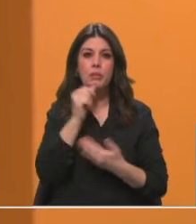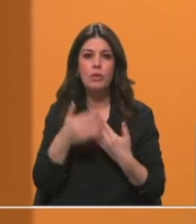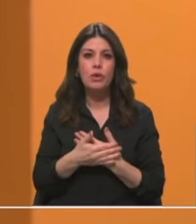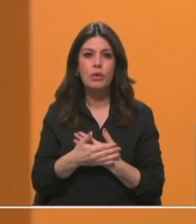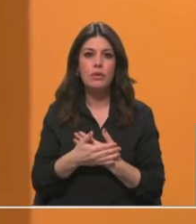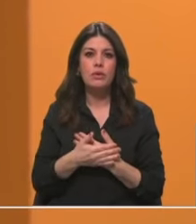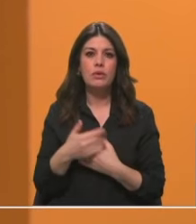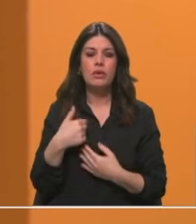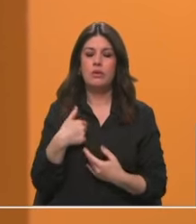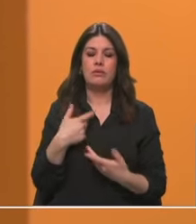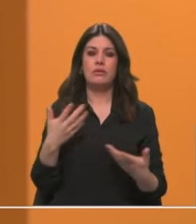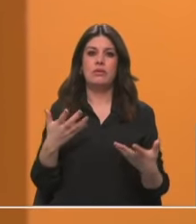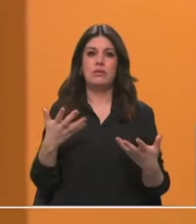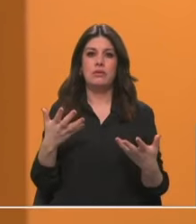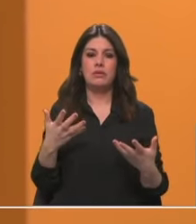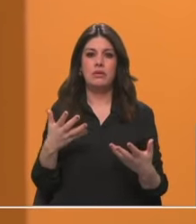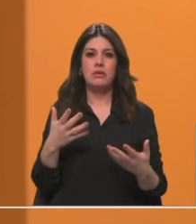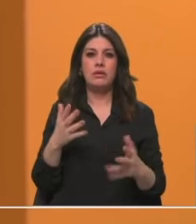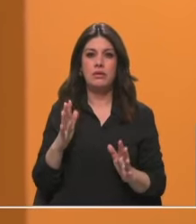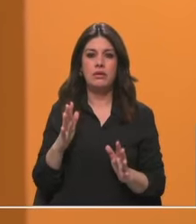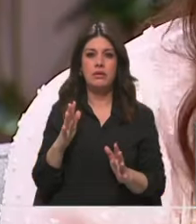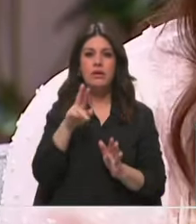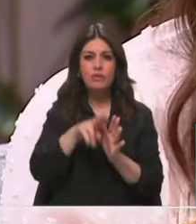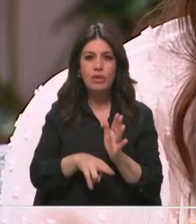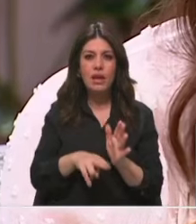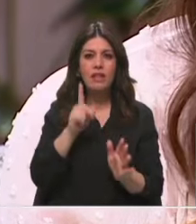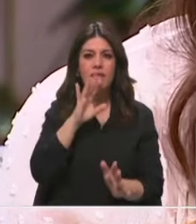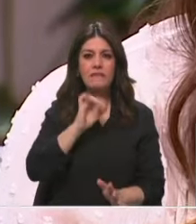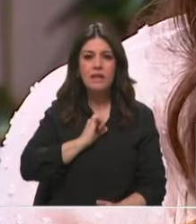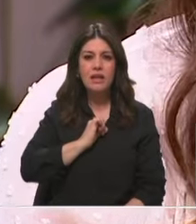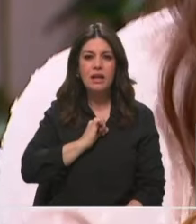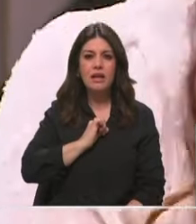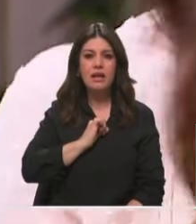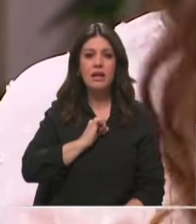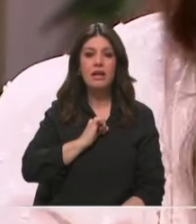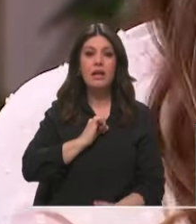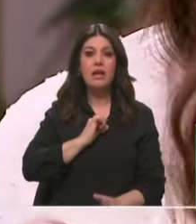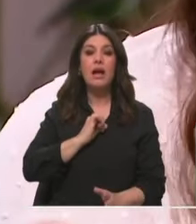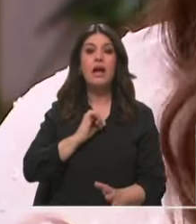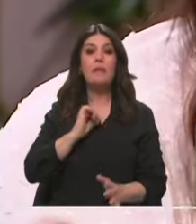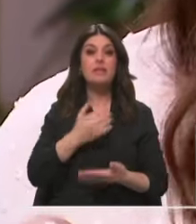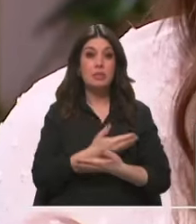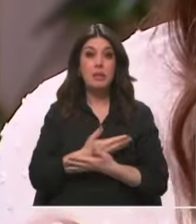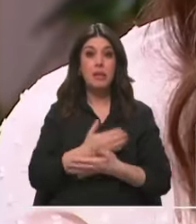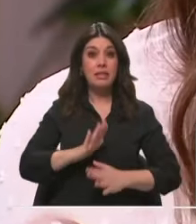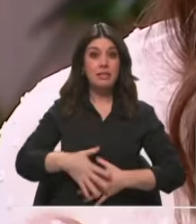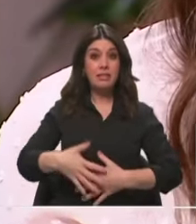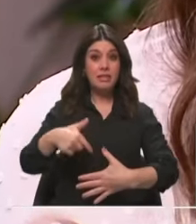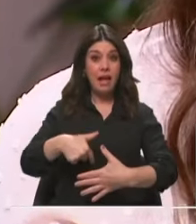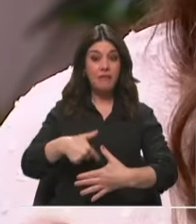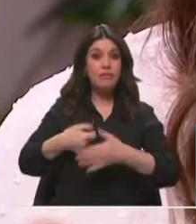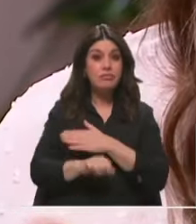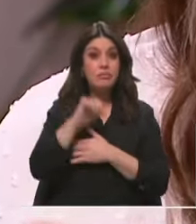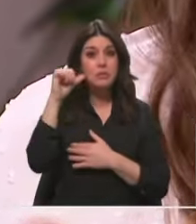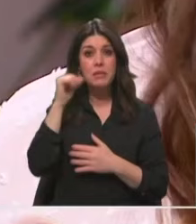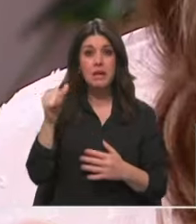falá do funeral da minha filha eh que ainda n nasceu pratica tava na barri fois sim sim sim sim